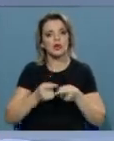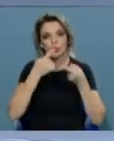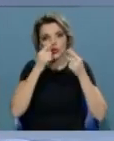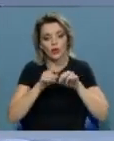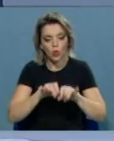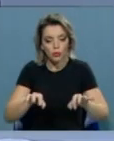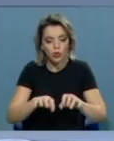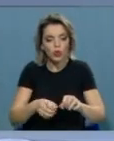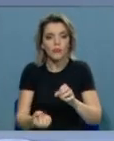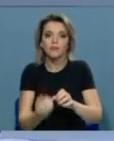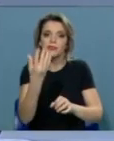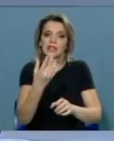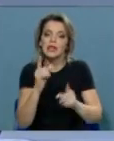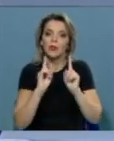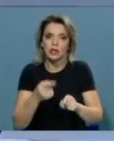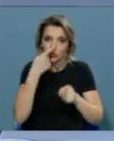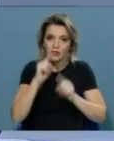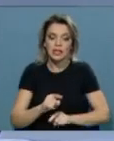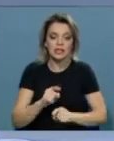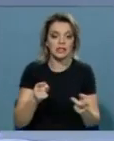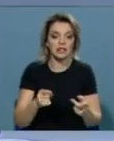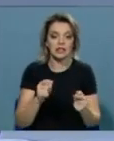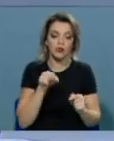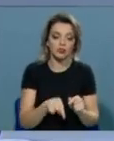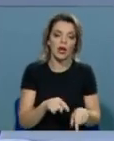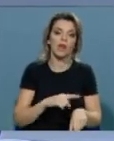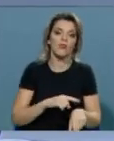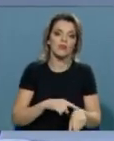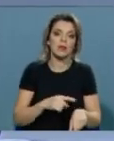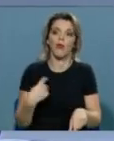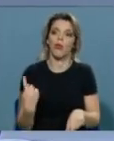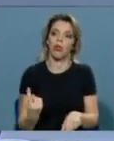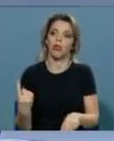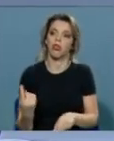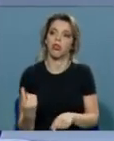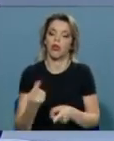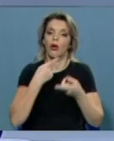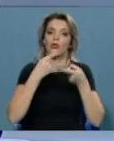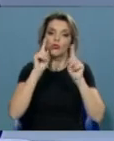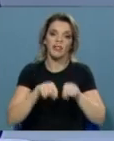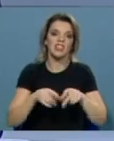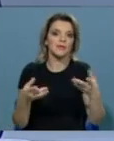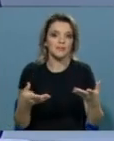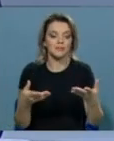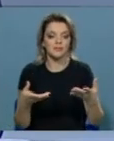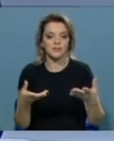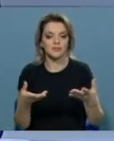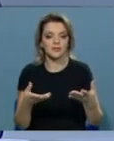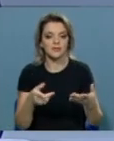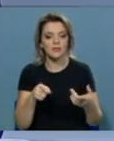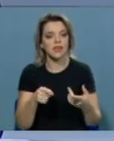computador três lá o windows avisar que insistem em não reconhecer que vai no início tem para começar de novo e